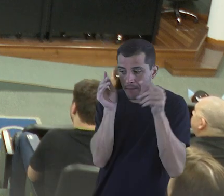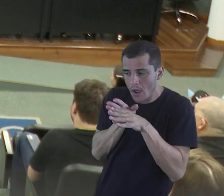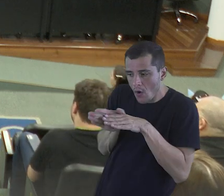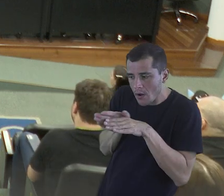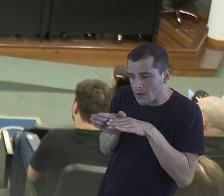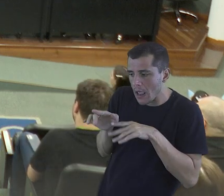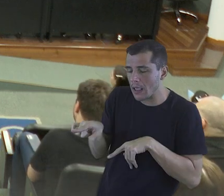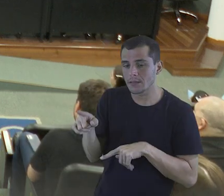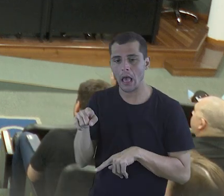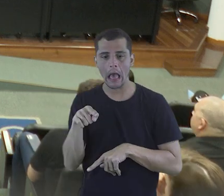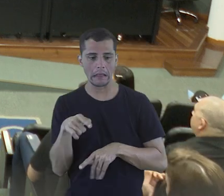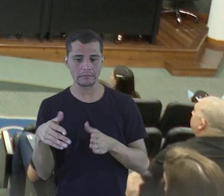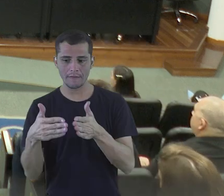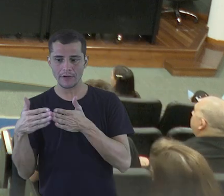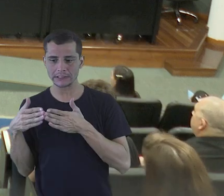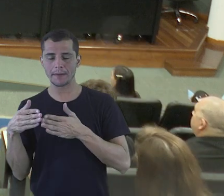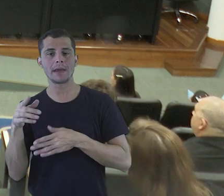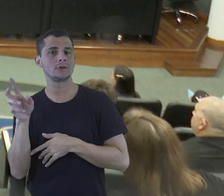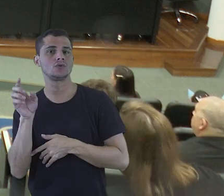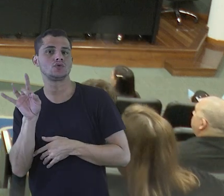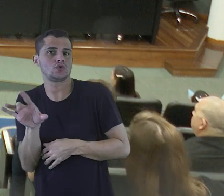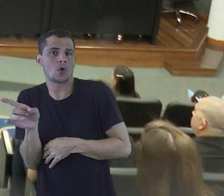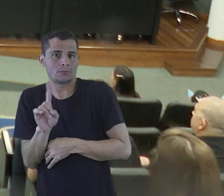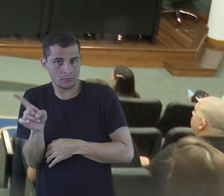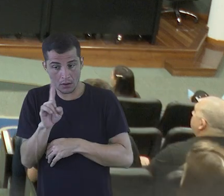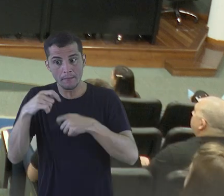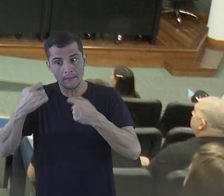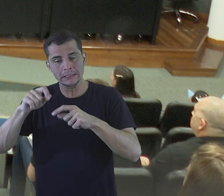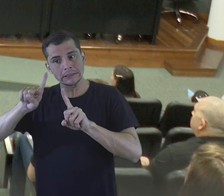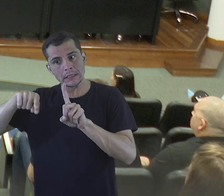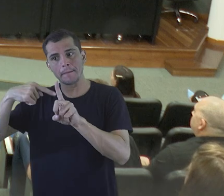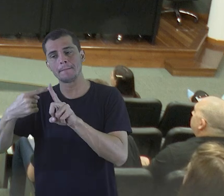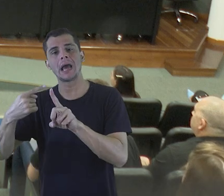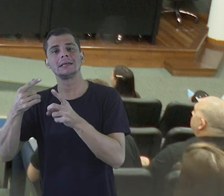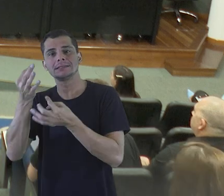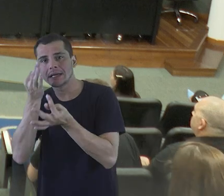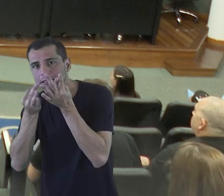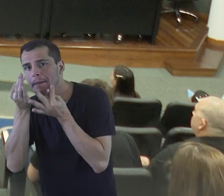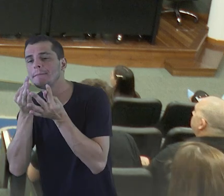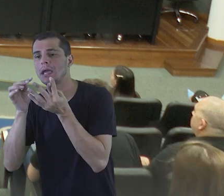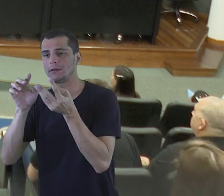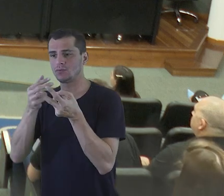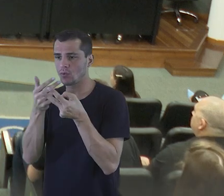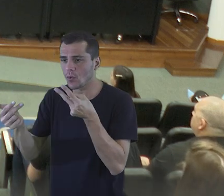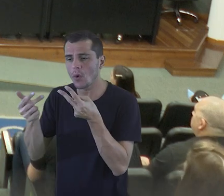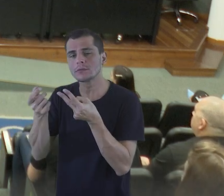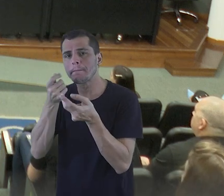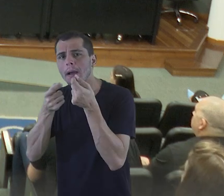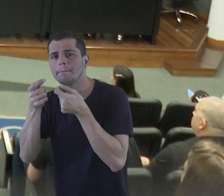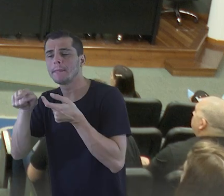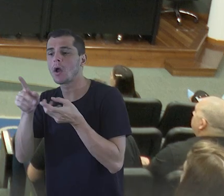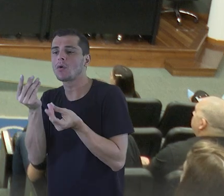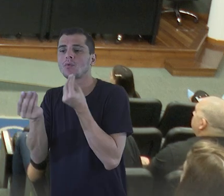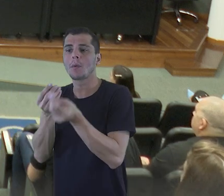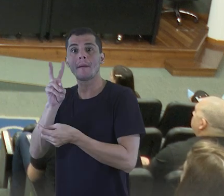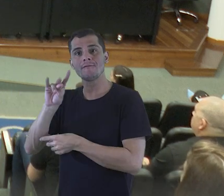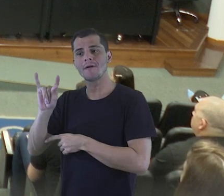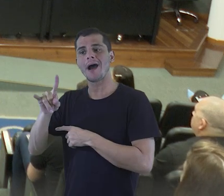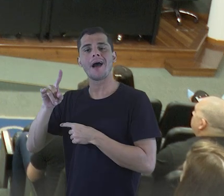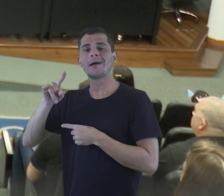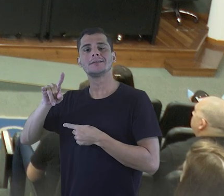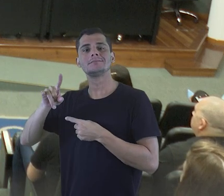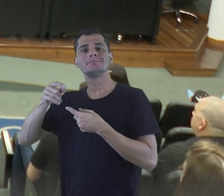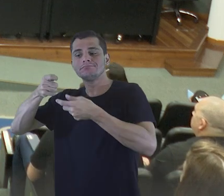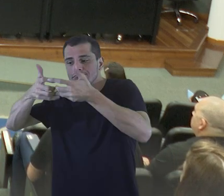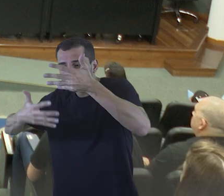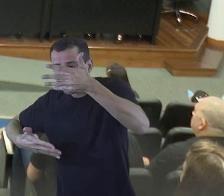afastamento aqui você tem que ter um afastamento e tem que ter mais tratamento pago sei lá o que vai te dar 1.500 coisas então